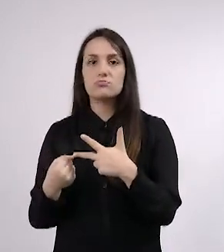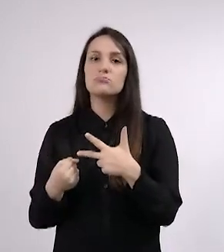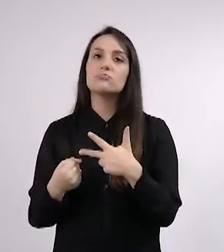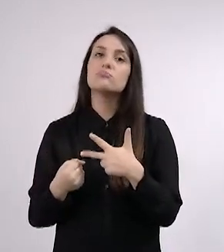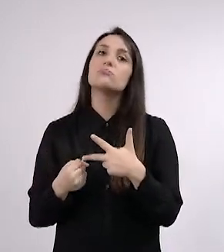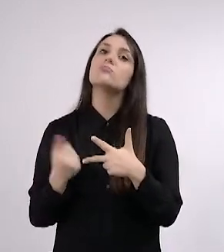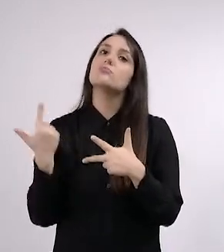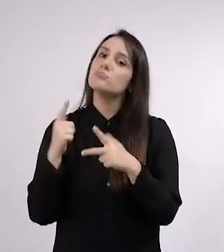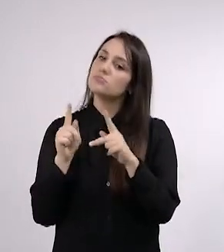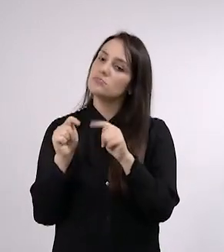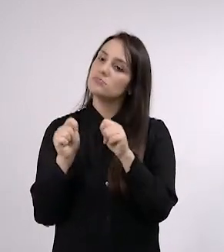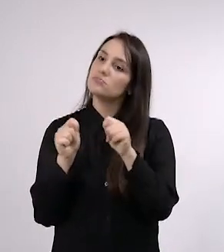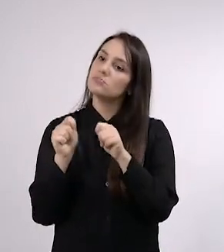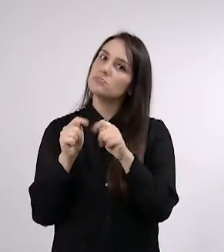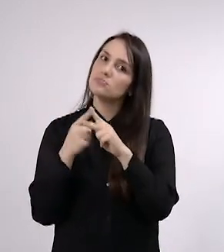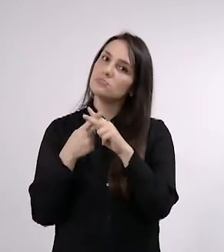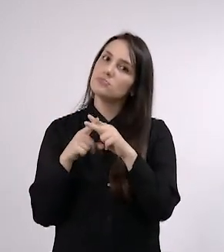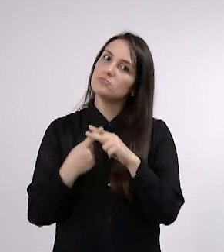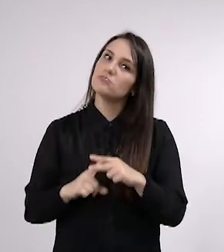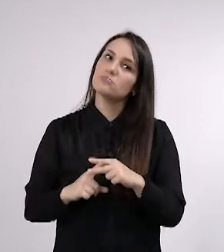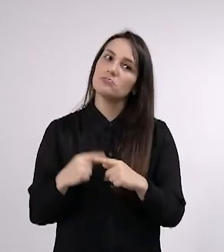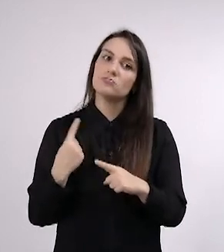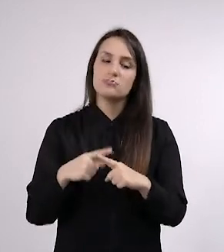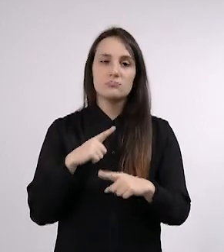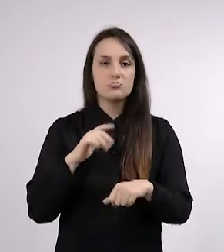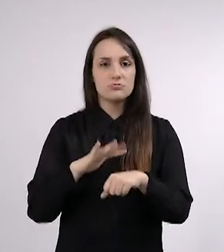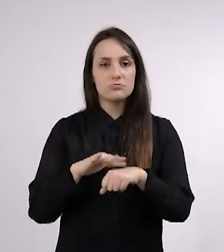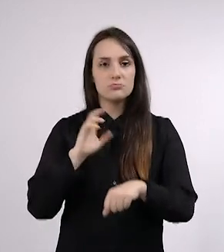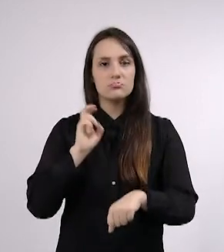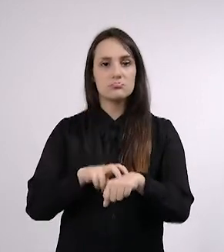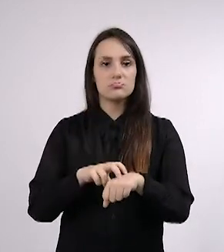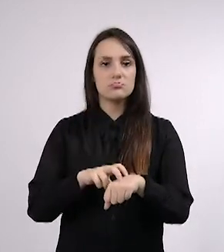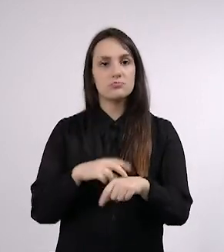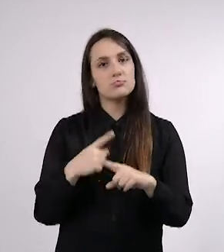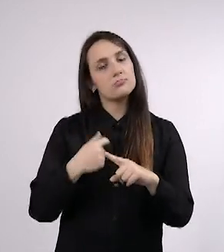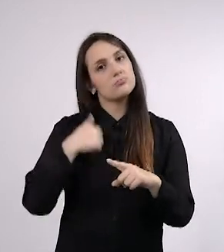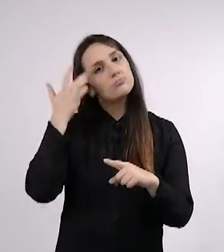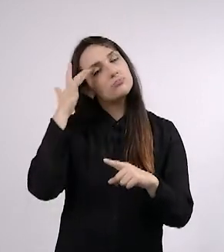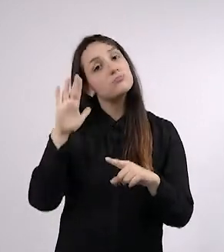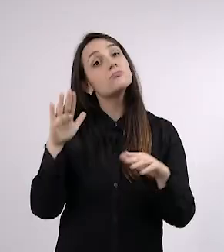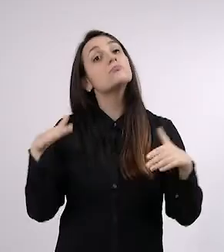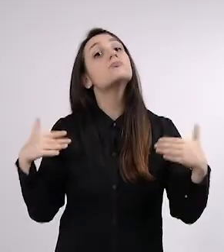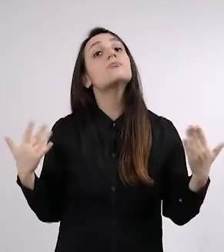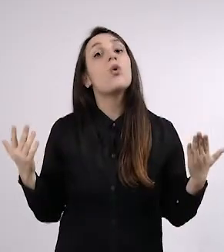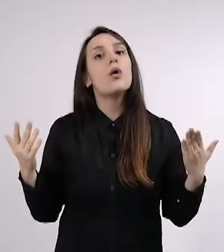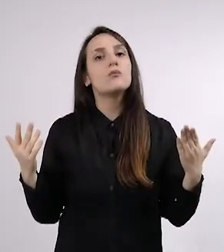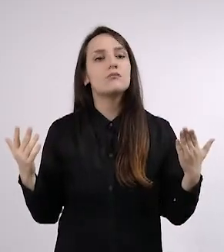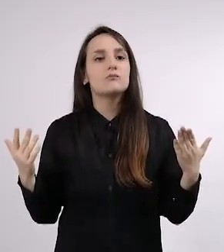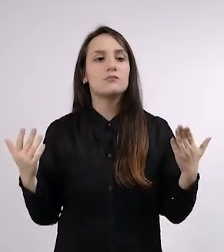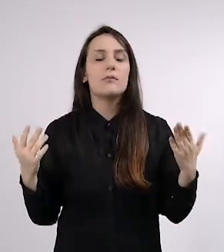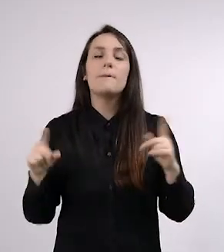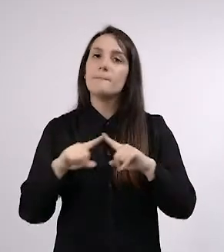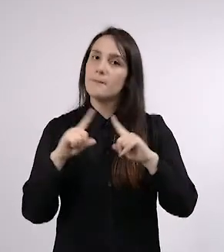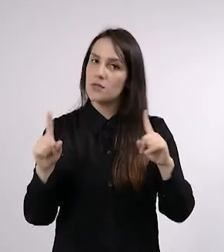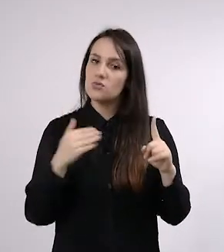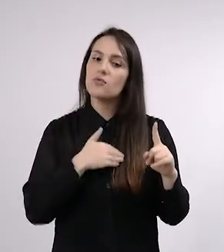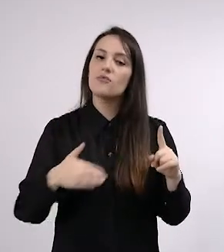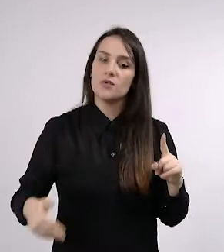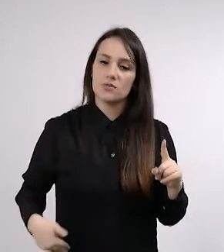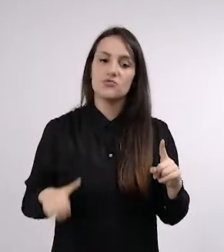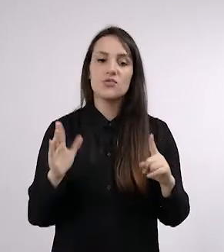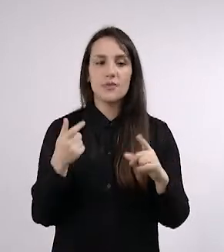num ajuste por causa dessa pandemia, que a gente não sabe até onde vai, mas que o governo já tem